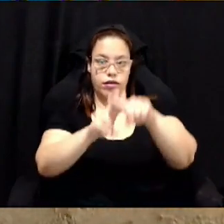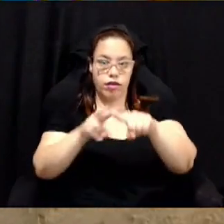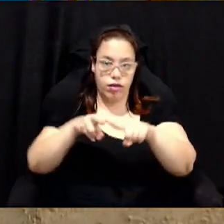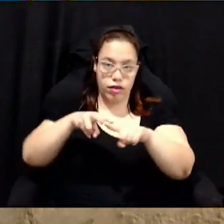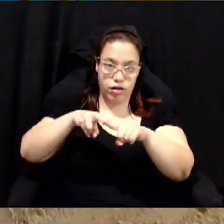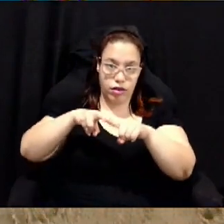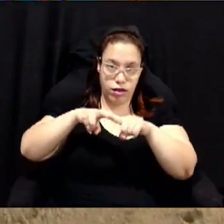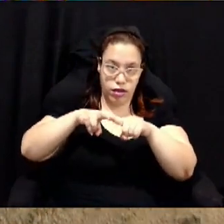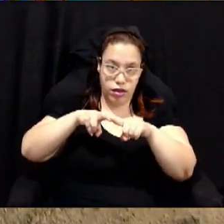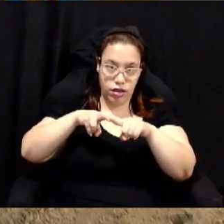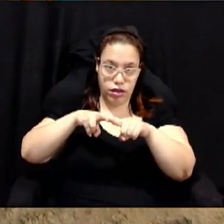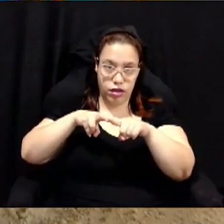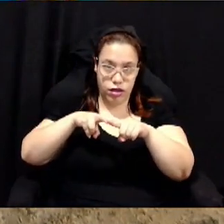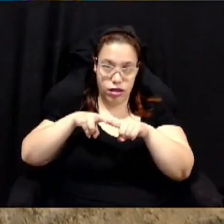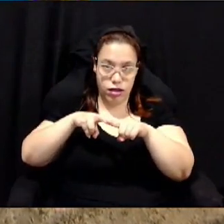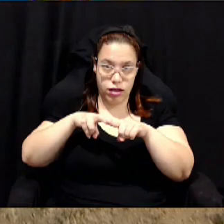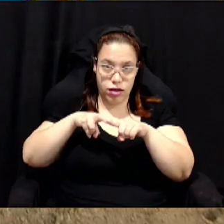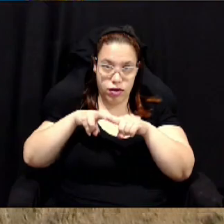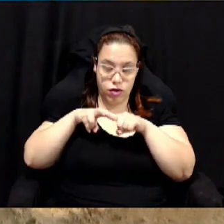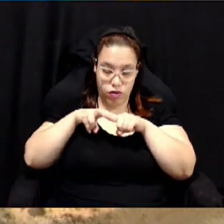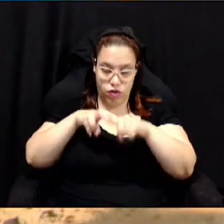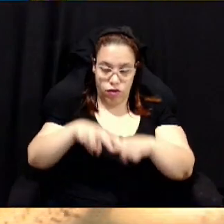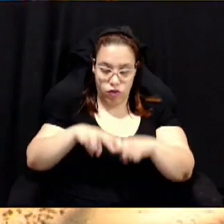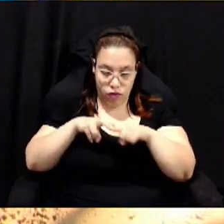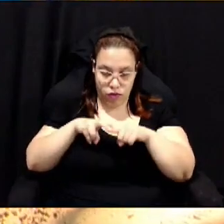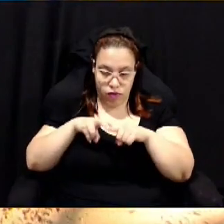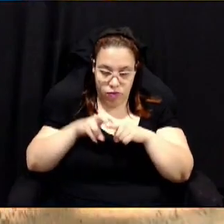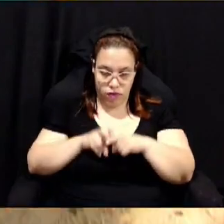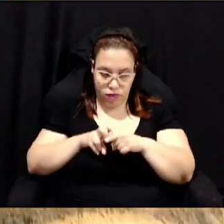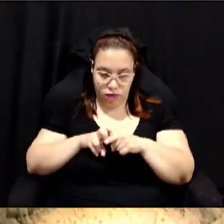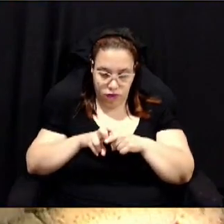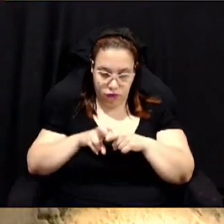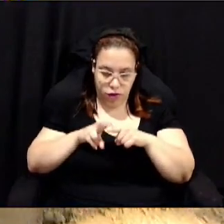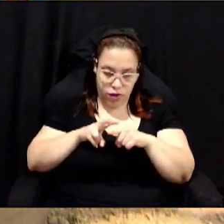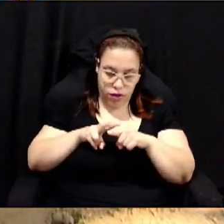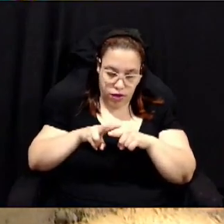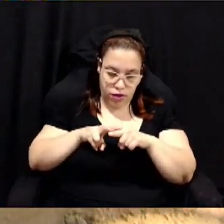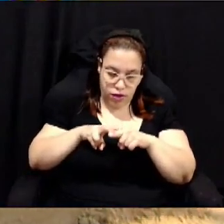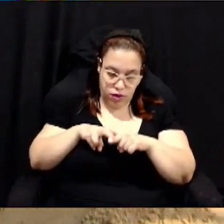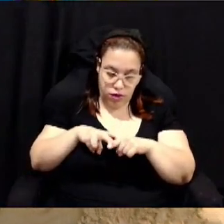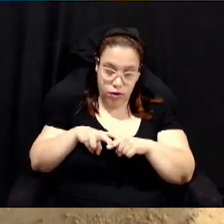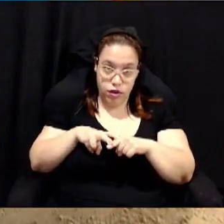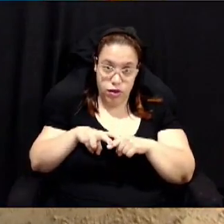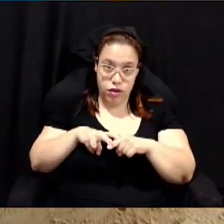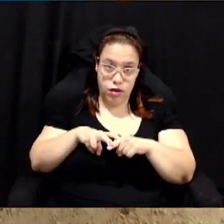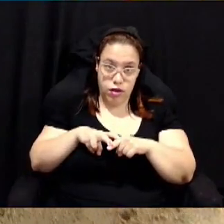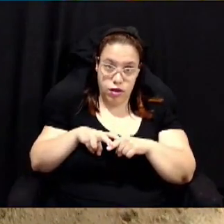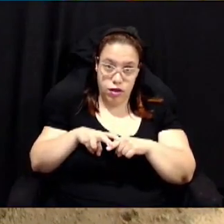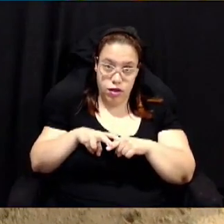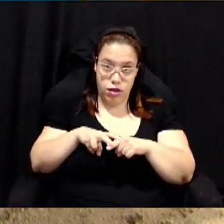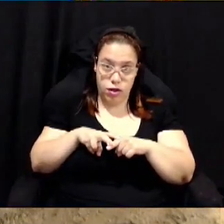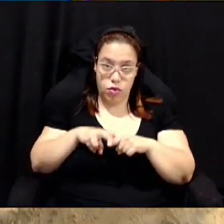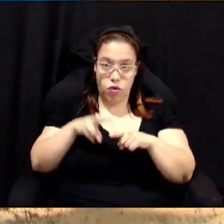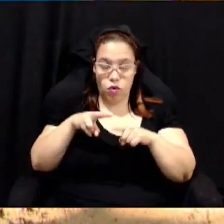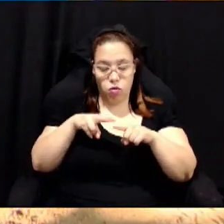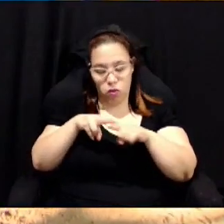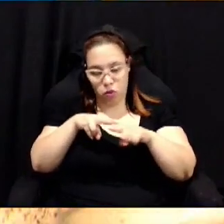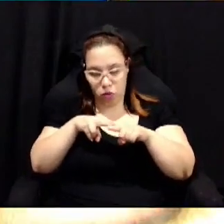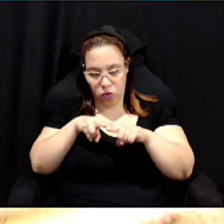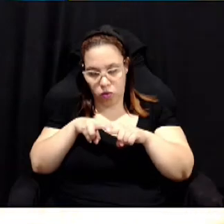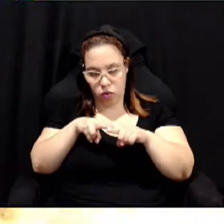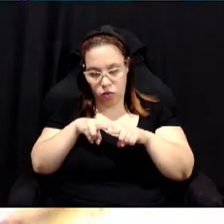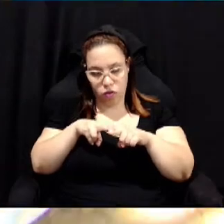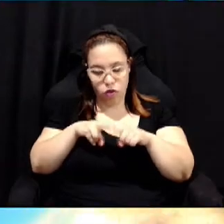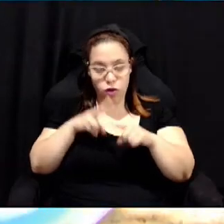não é legal que esteja totalmente dobrados as pernas, né? Então você vai encontrar o meio termo, onde esteja firmado,